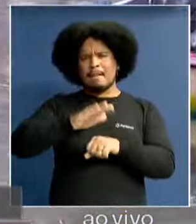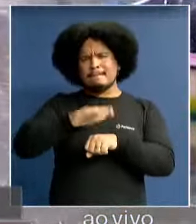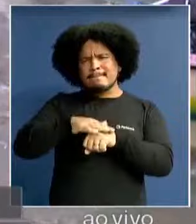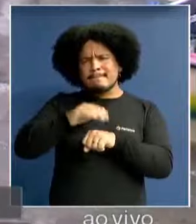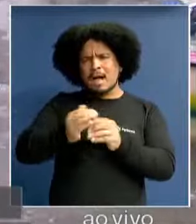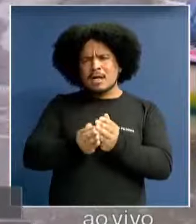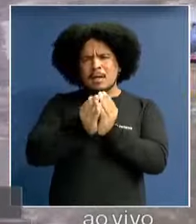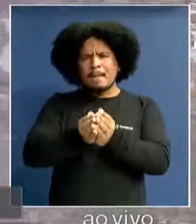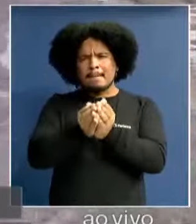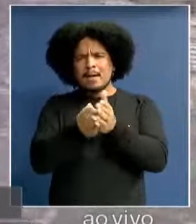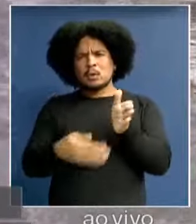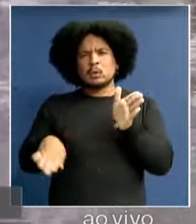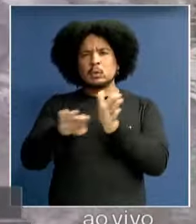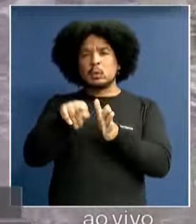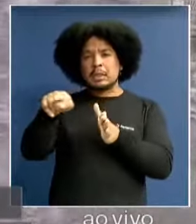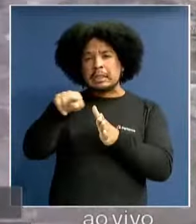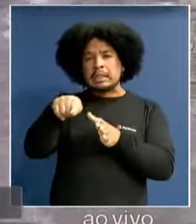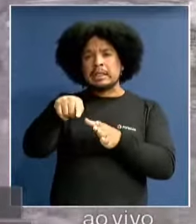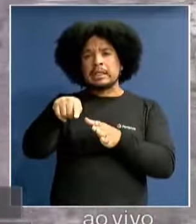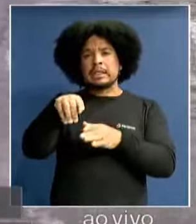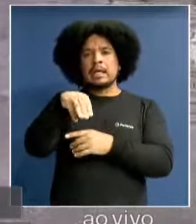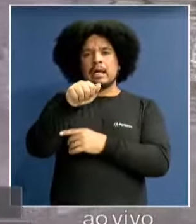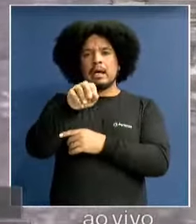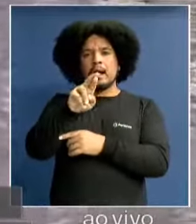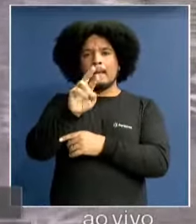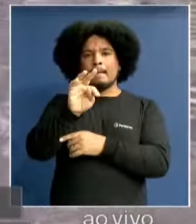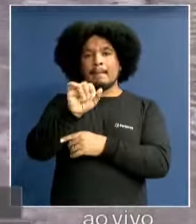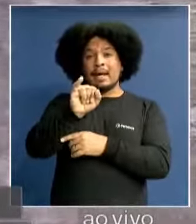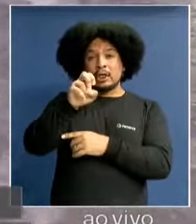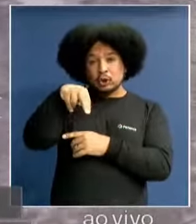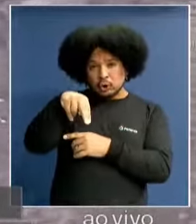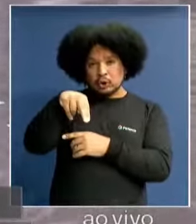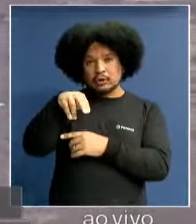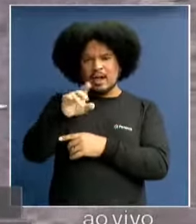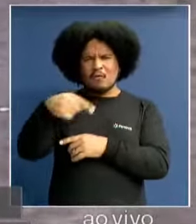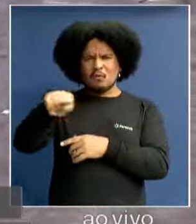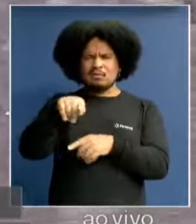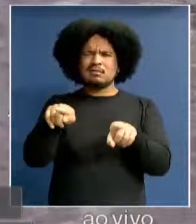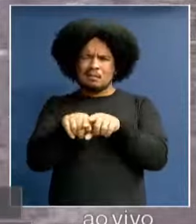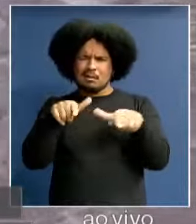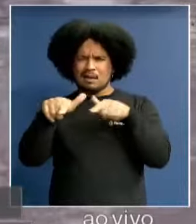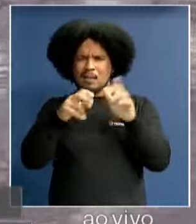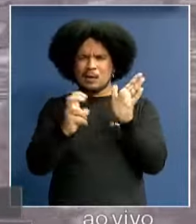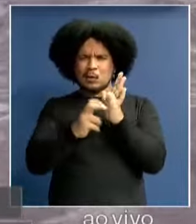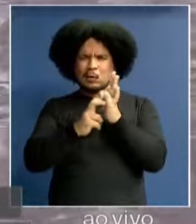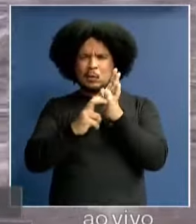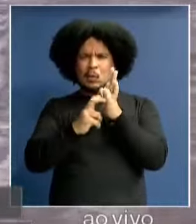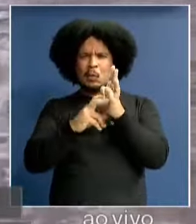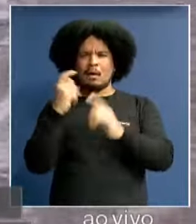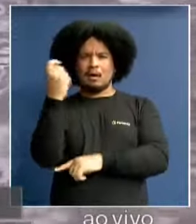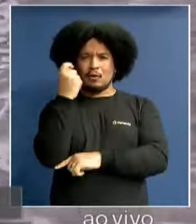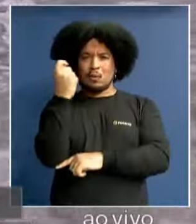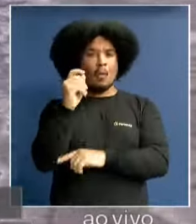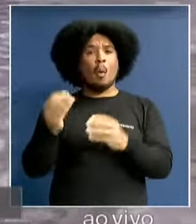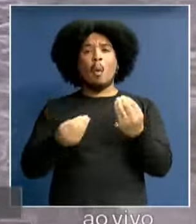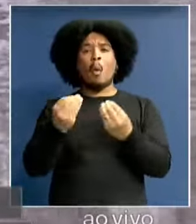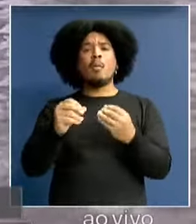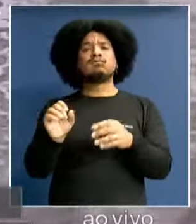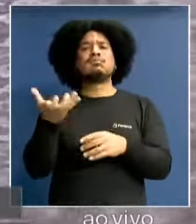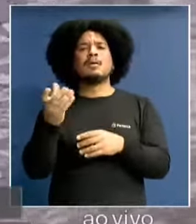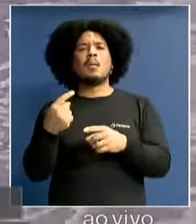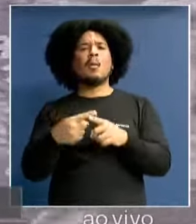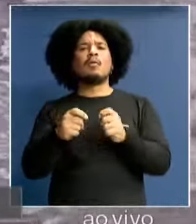chegando. Esse aqui é o Martin Luai. Vocês também trabalham no Banrisul? Qual é a situação por aqui? Estão fazendo essa